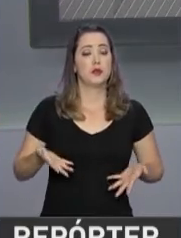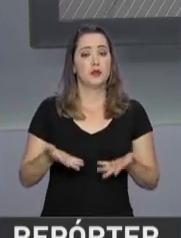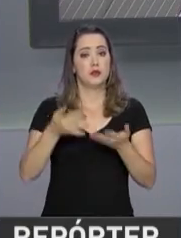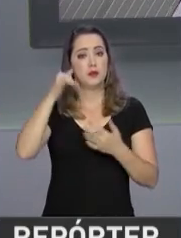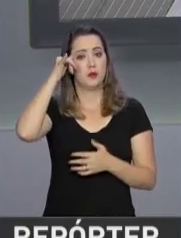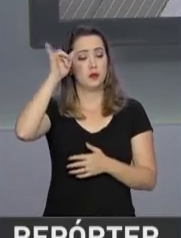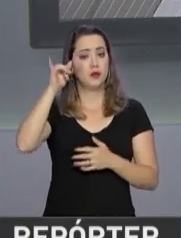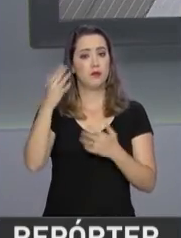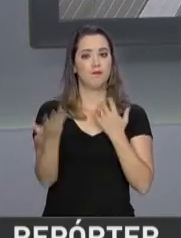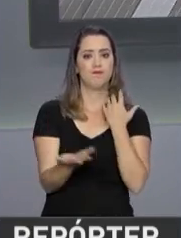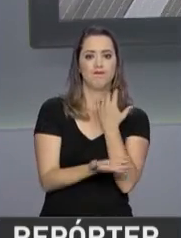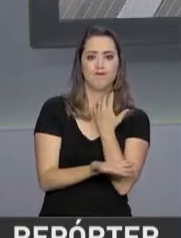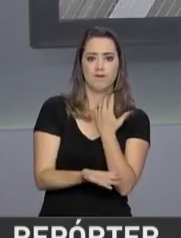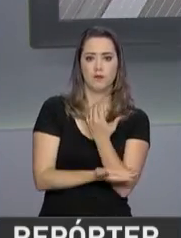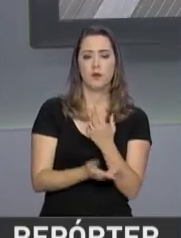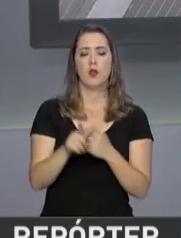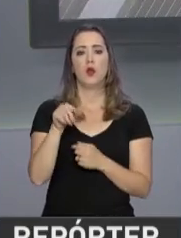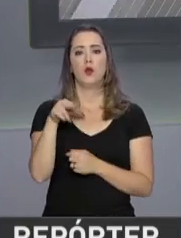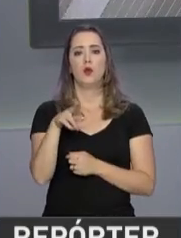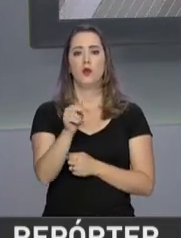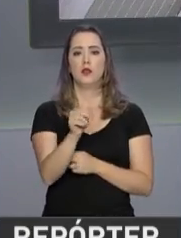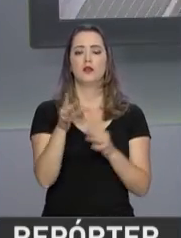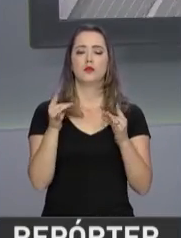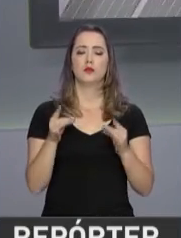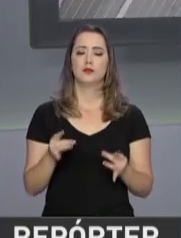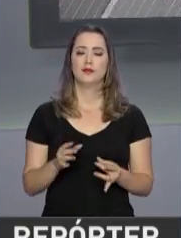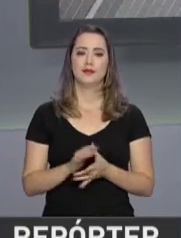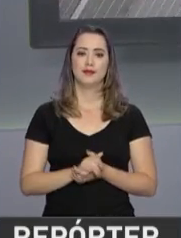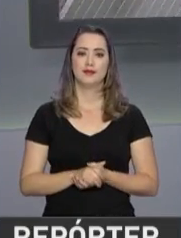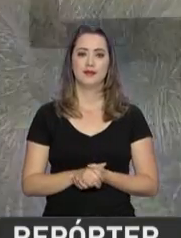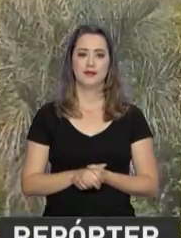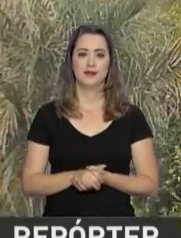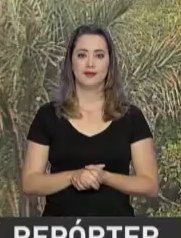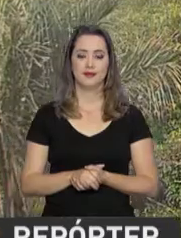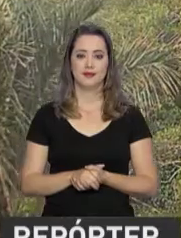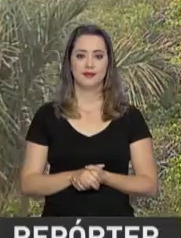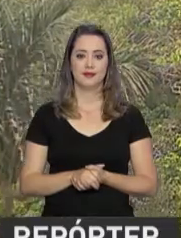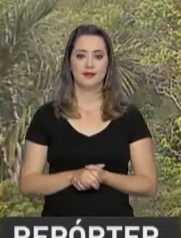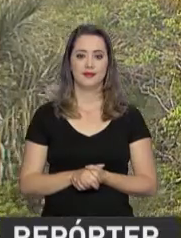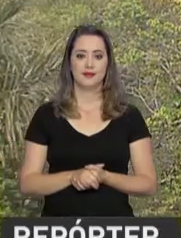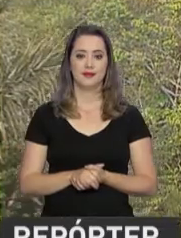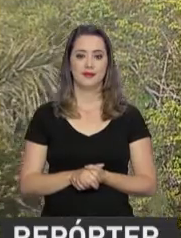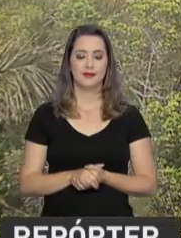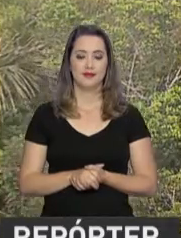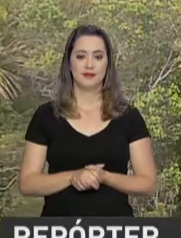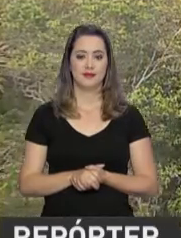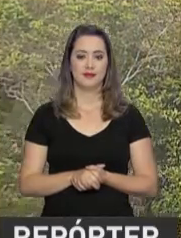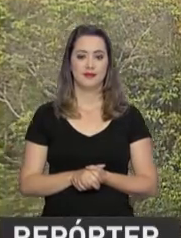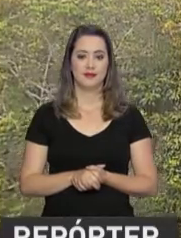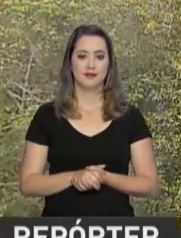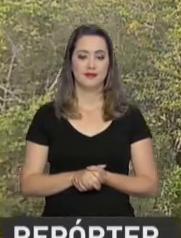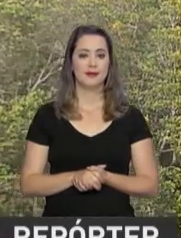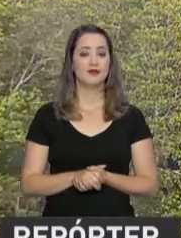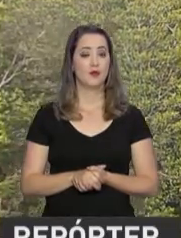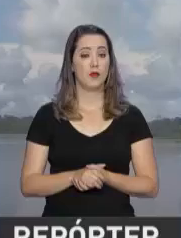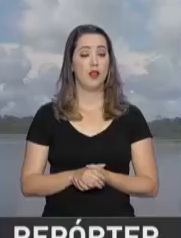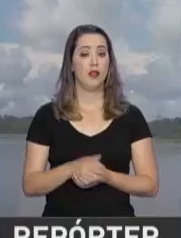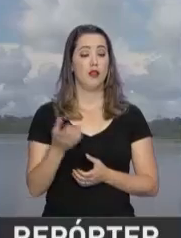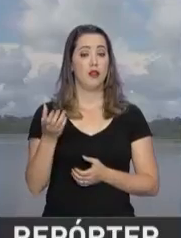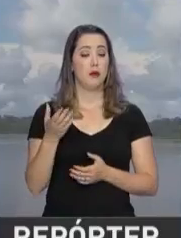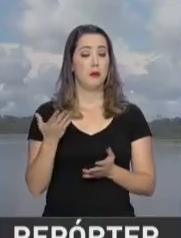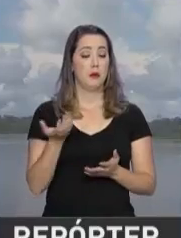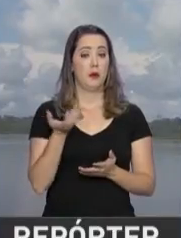ilegal a repórter lo na cara e tem as informações a mobilização quer unir governos